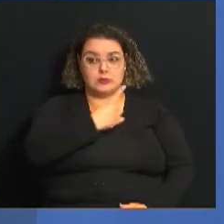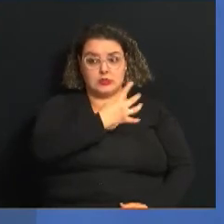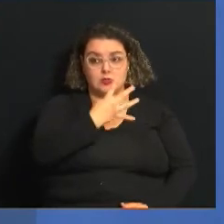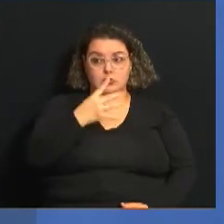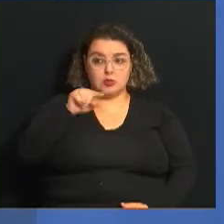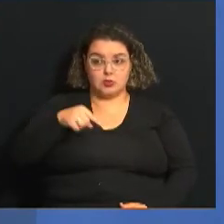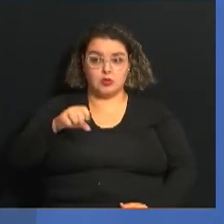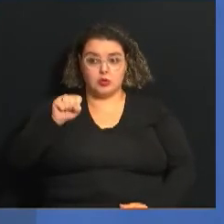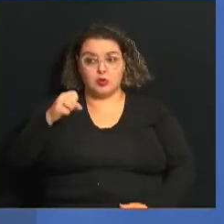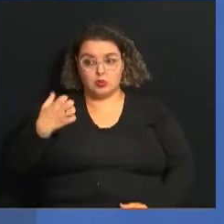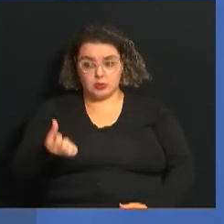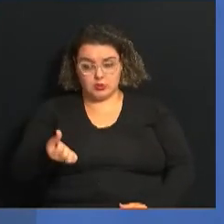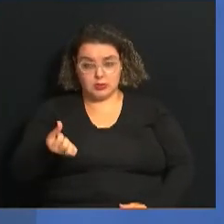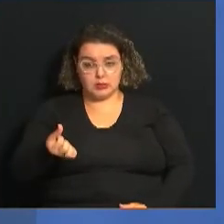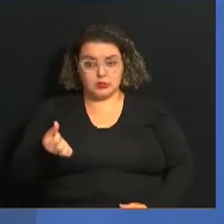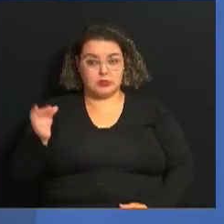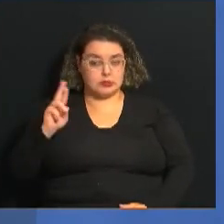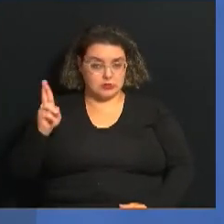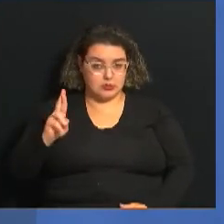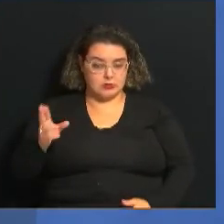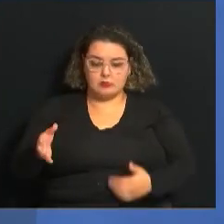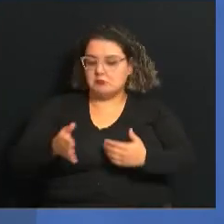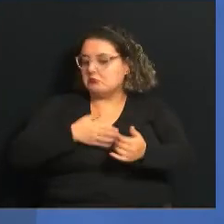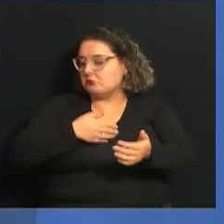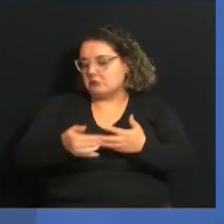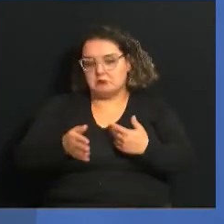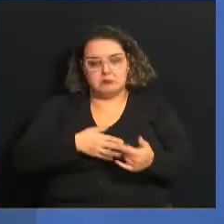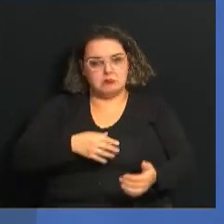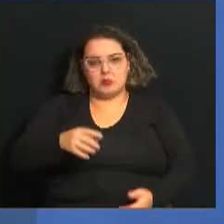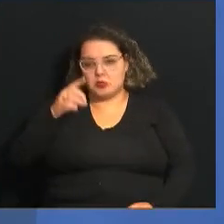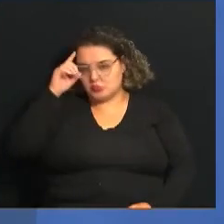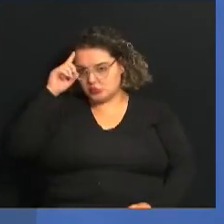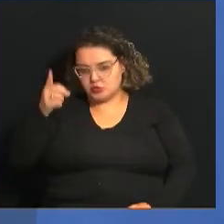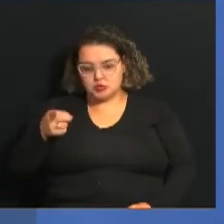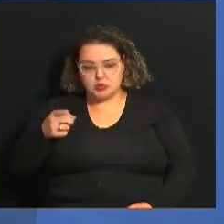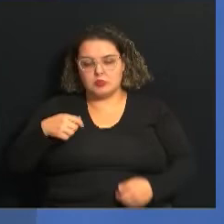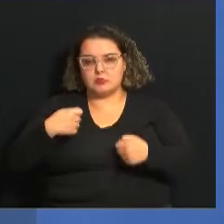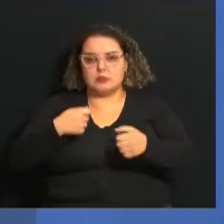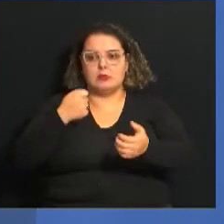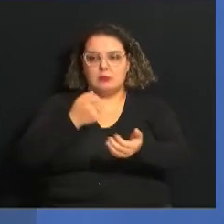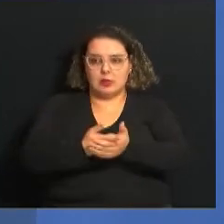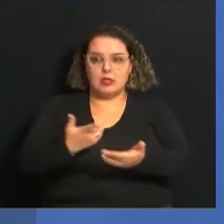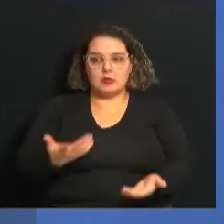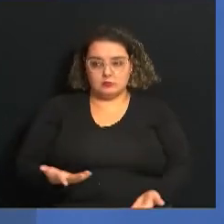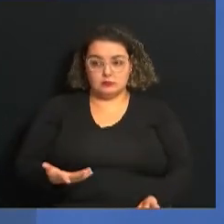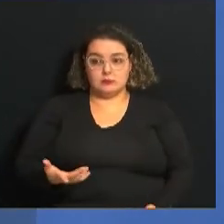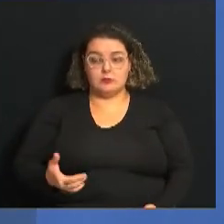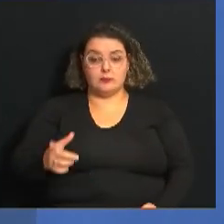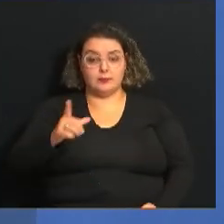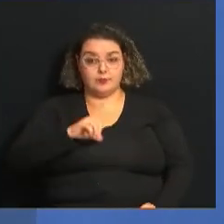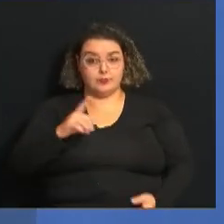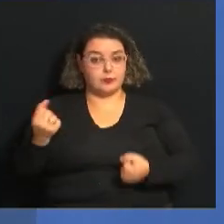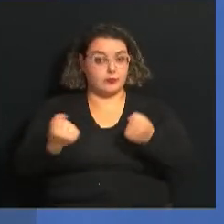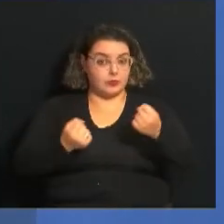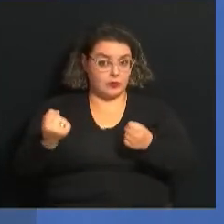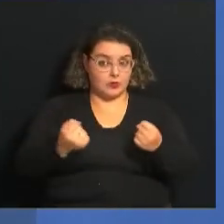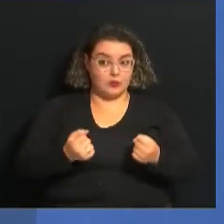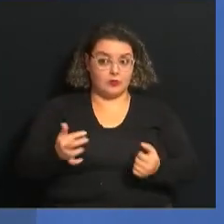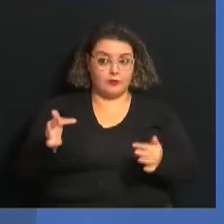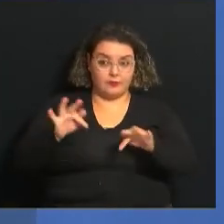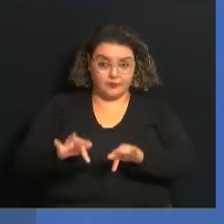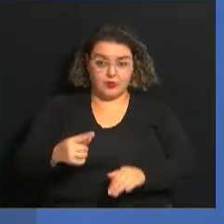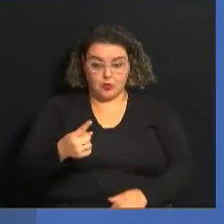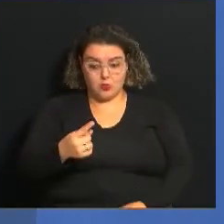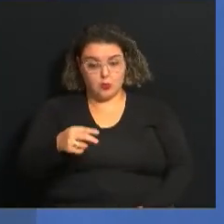144,86, independente do calendário de vencimentos. Então, você que tem veículo final 1